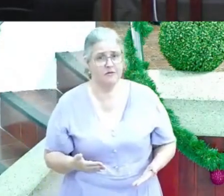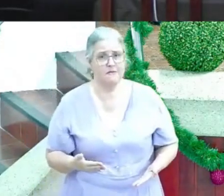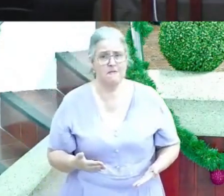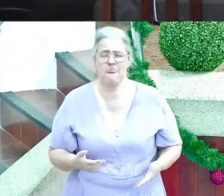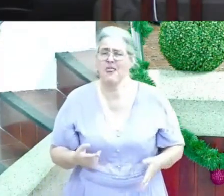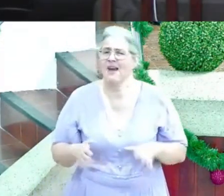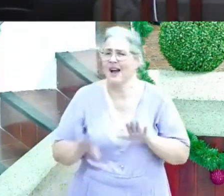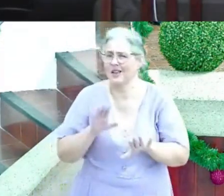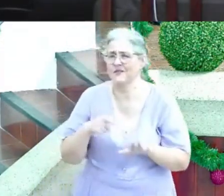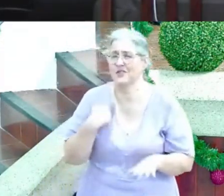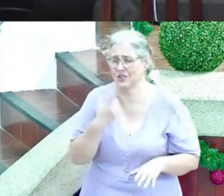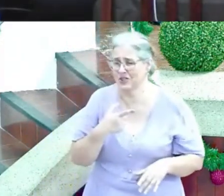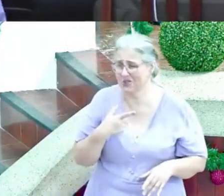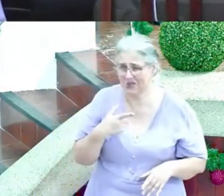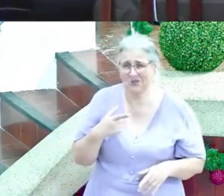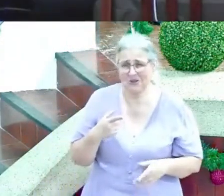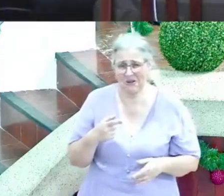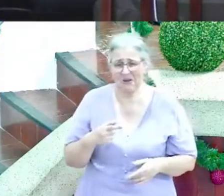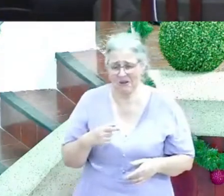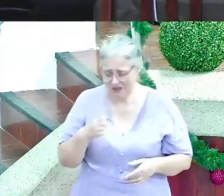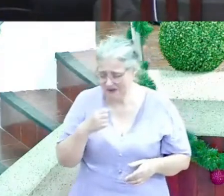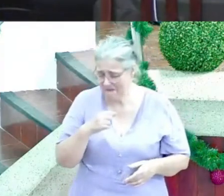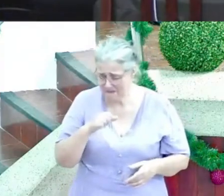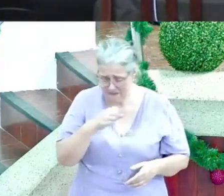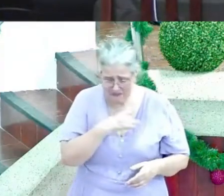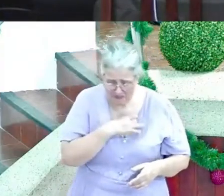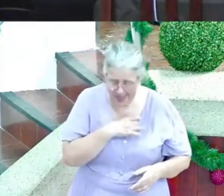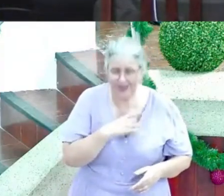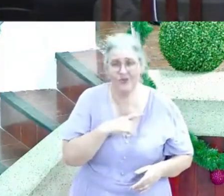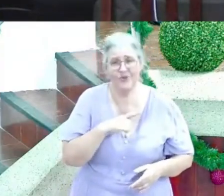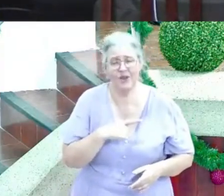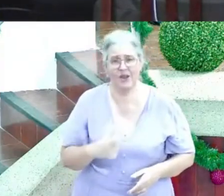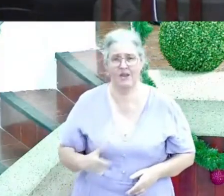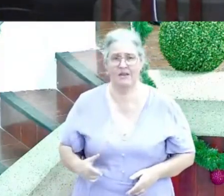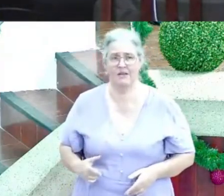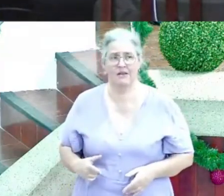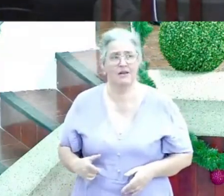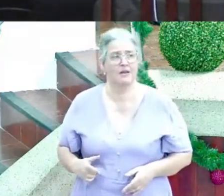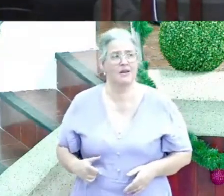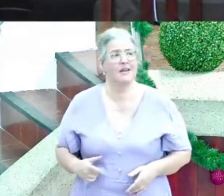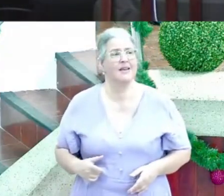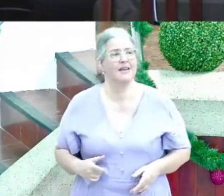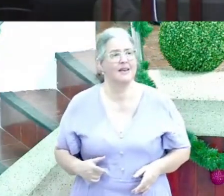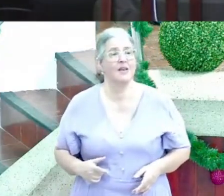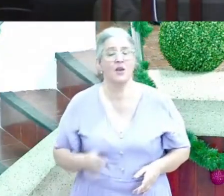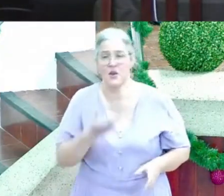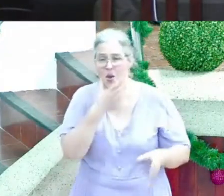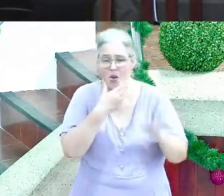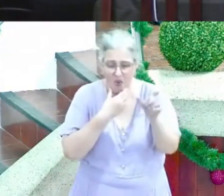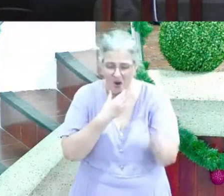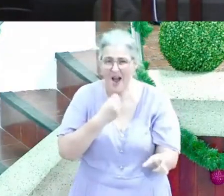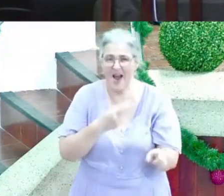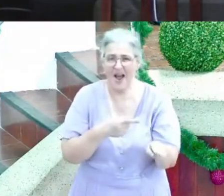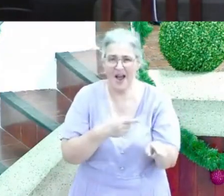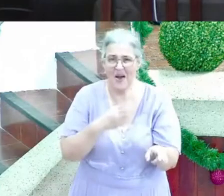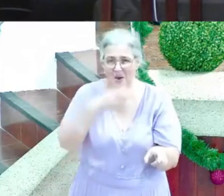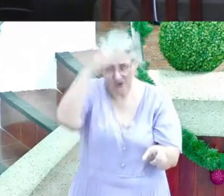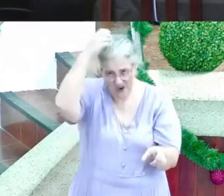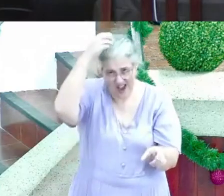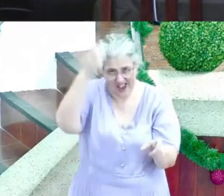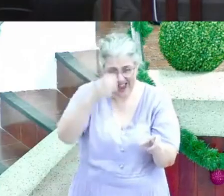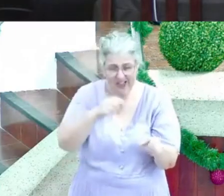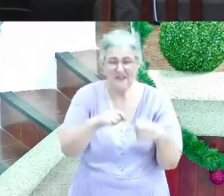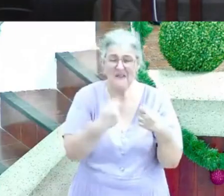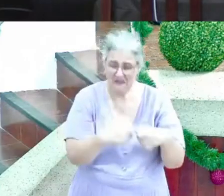Deus foi ao encontro de Acaz, mesmo ele fazendo tanta bobagem. Deus vai ao encontro dele em